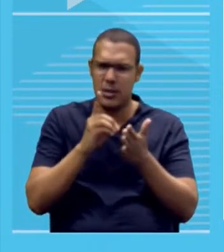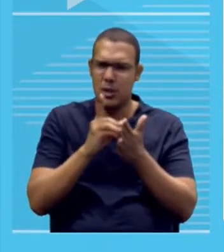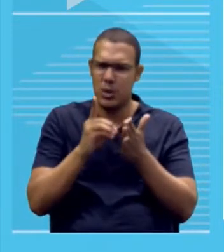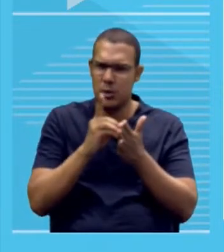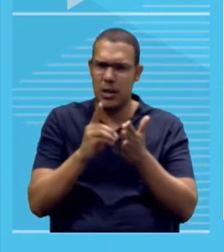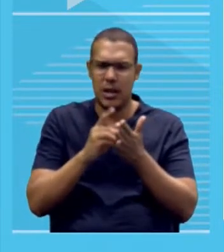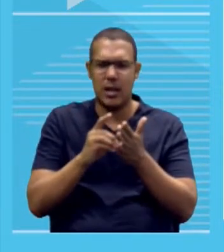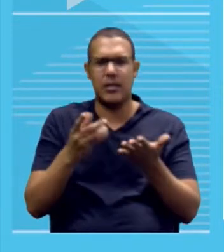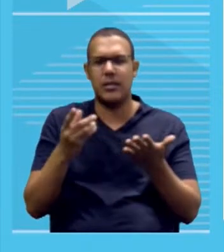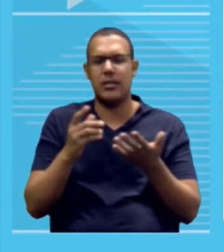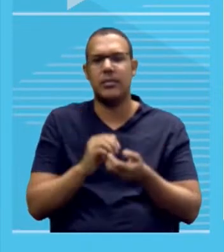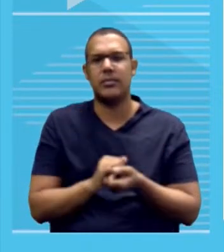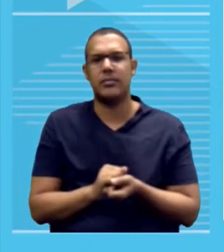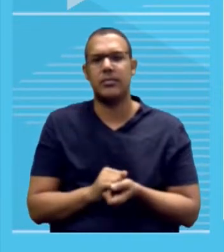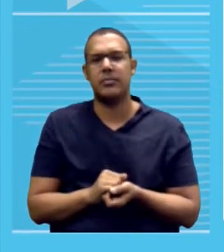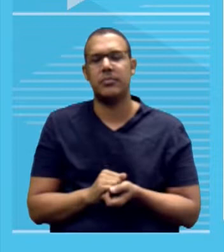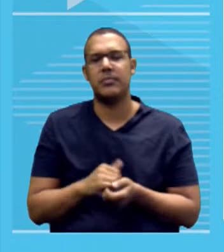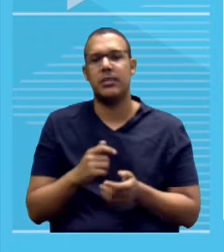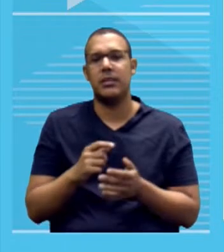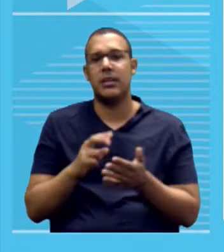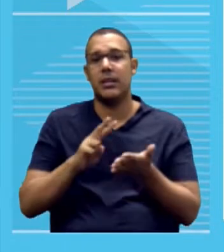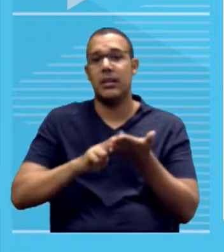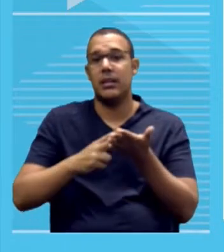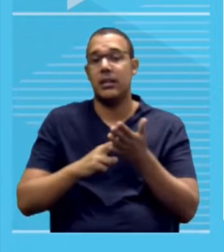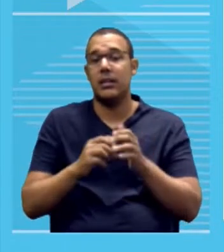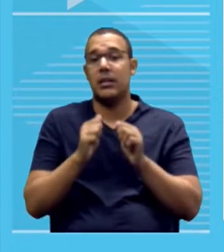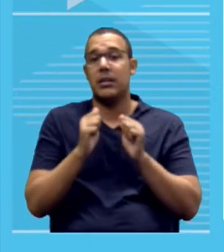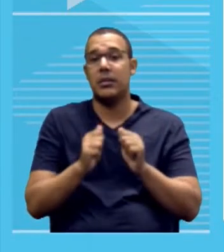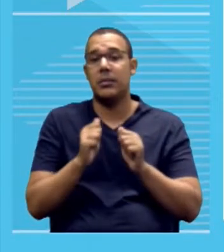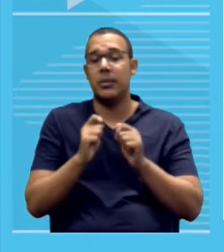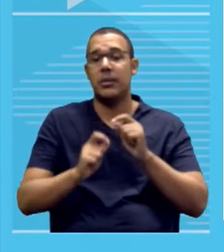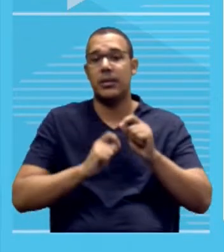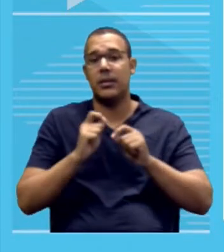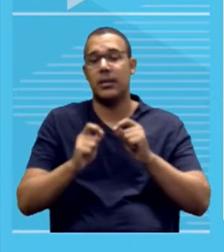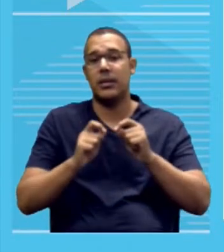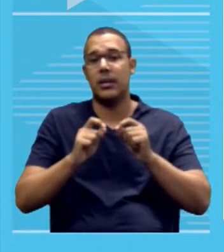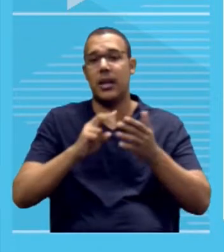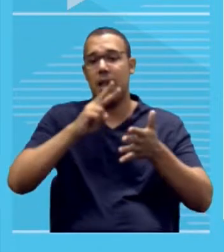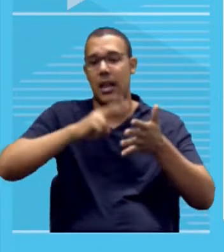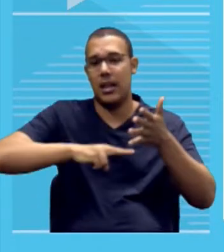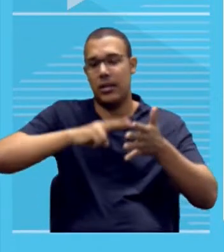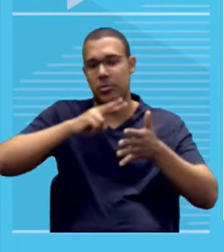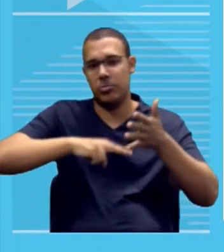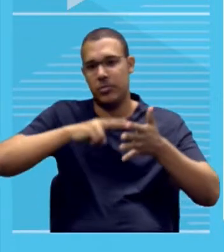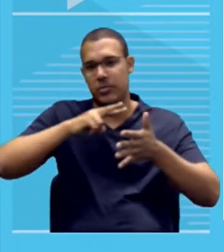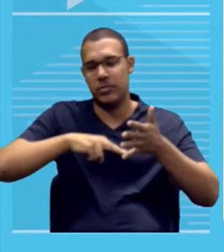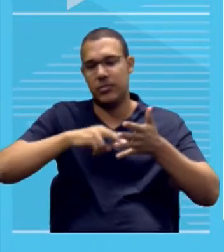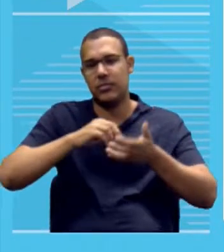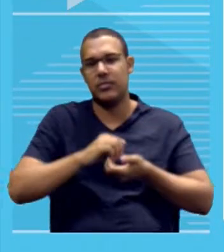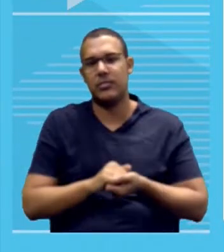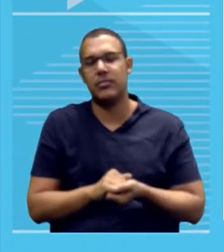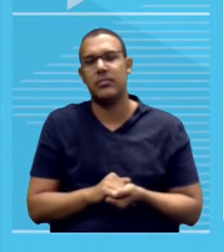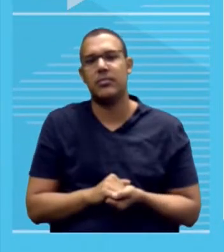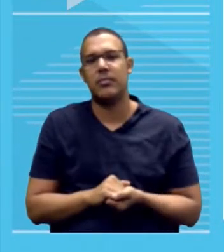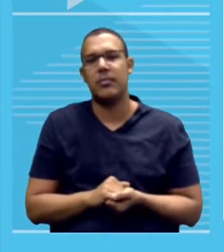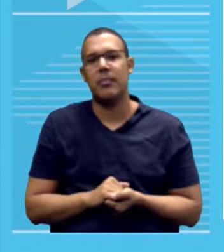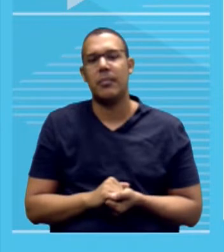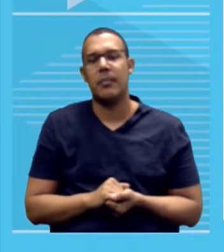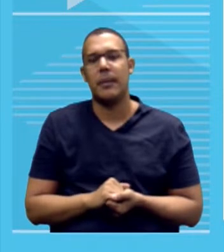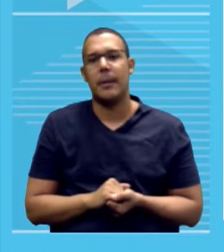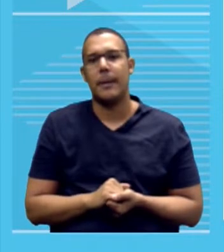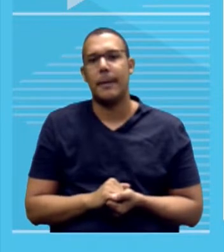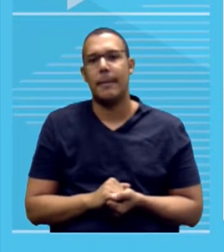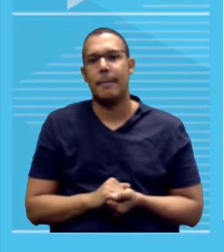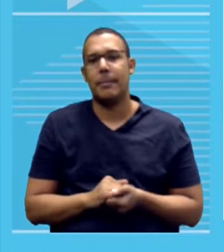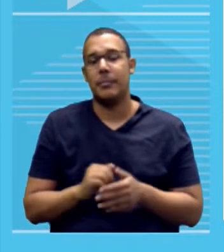ler um texto não ao invés de traduzir você simplesmente ler É essa a mágica da Leitura tá bom gente